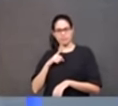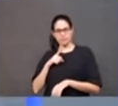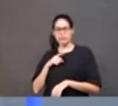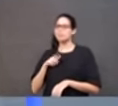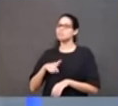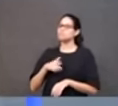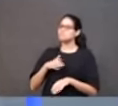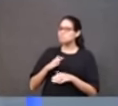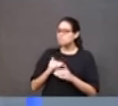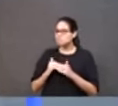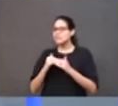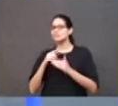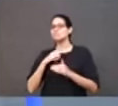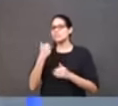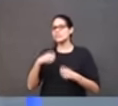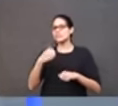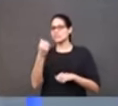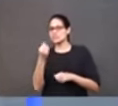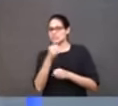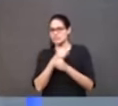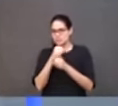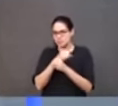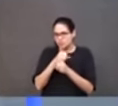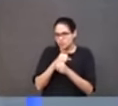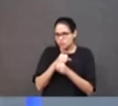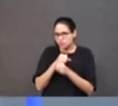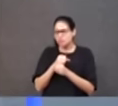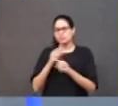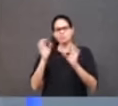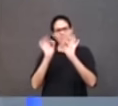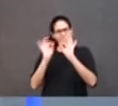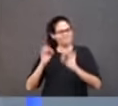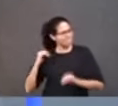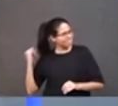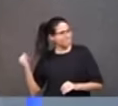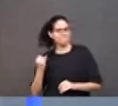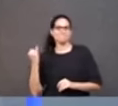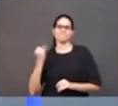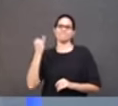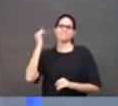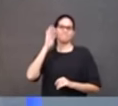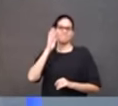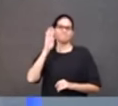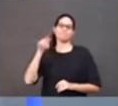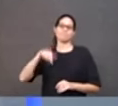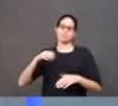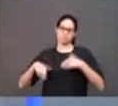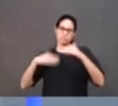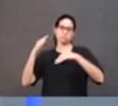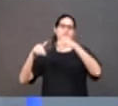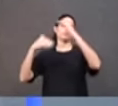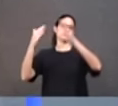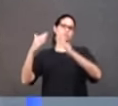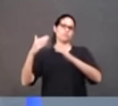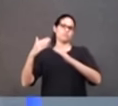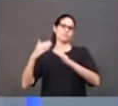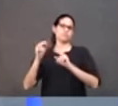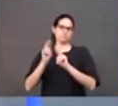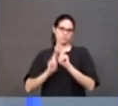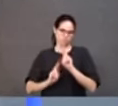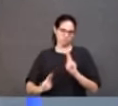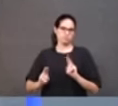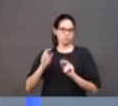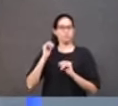6 anos. Então, o planejamento é algo fundamental para o desenvolvimento da instituição. Ele é a base